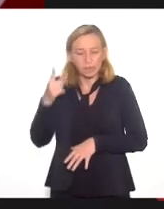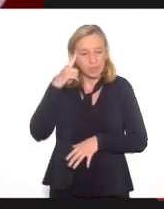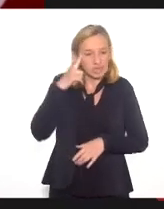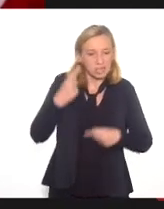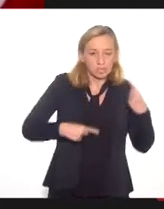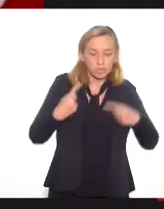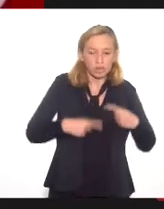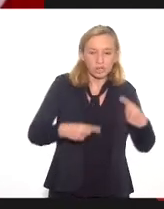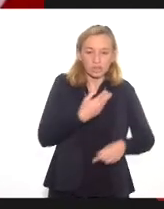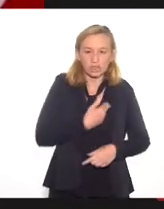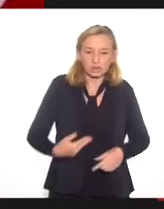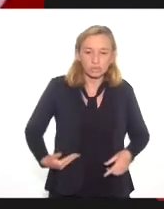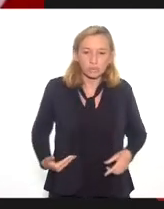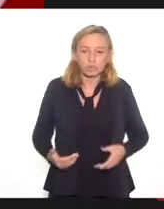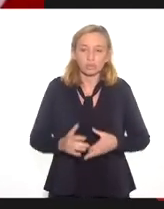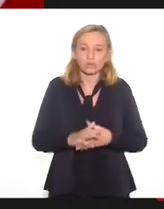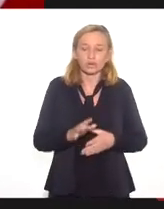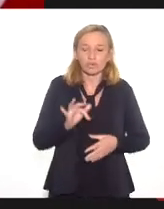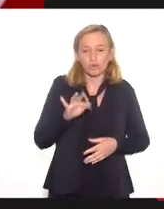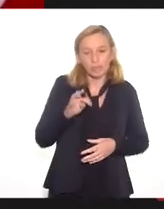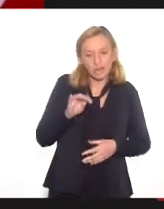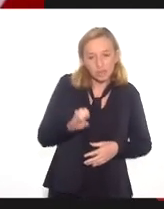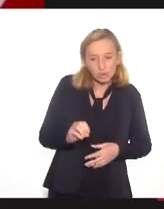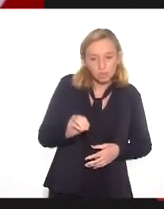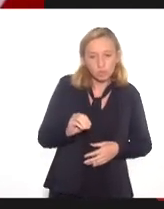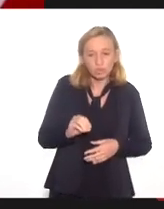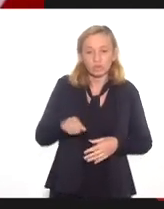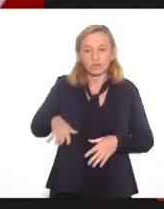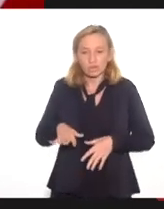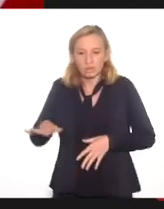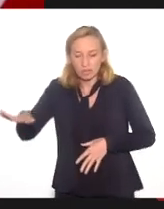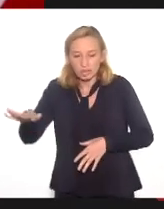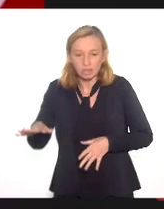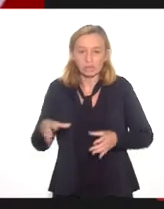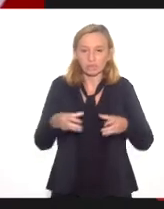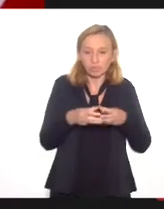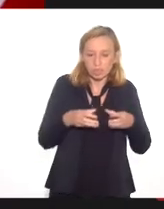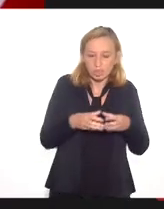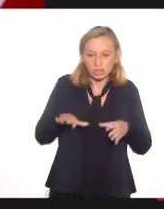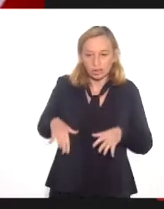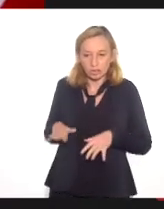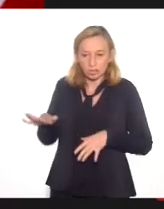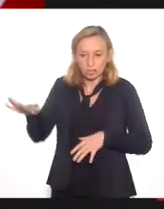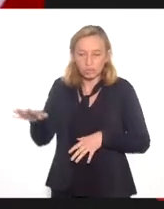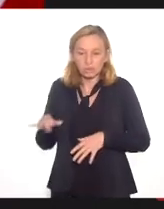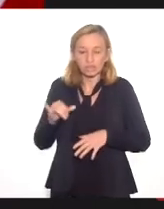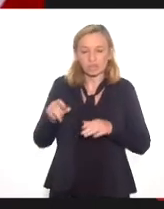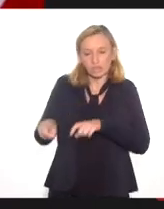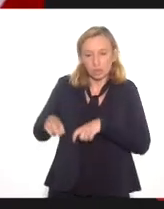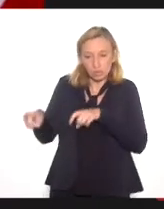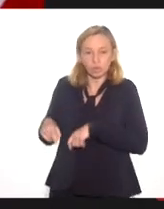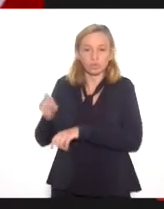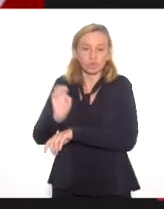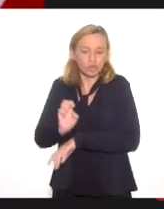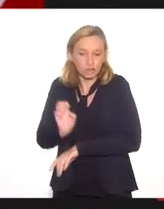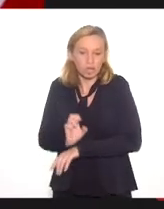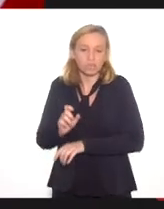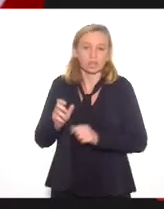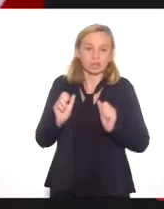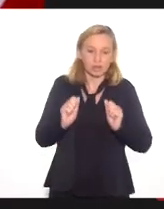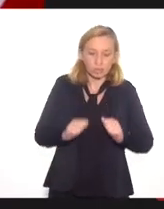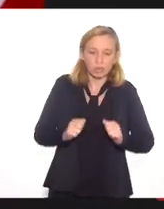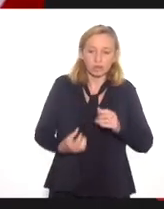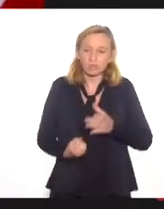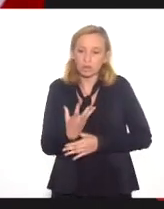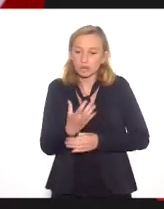públicas de fomento nas periferias e comunidades também pelo interior do estado né para que possam